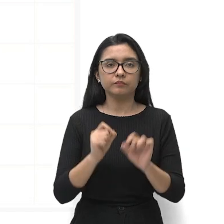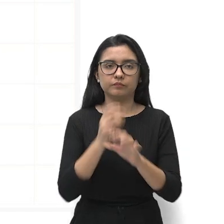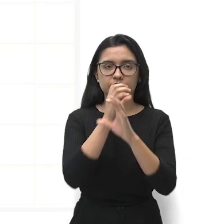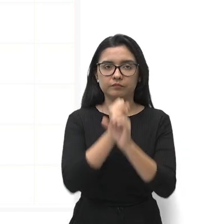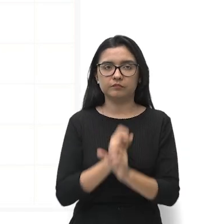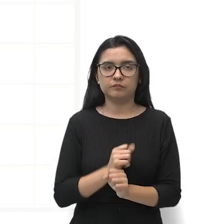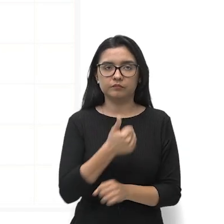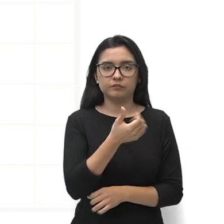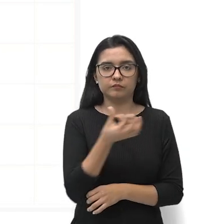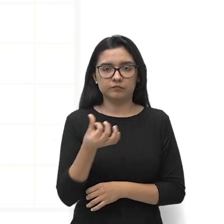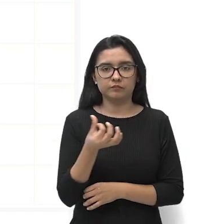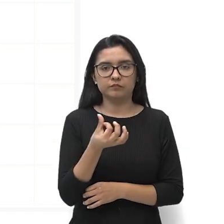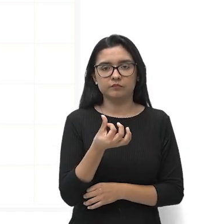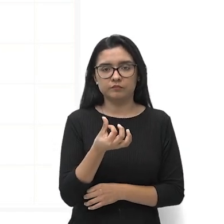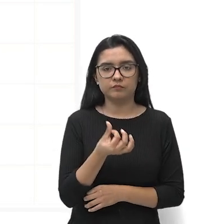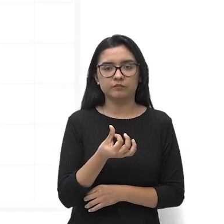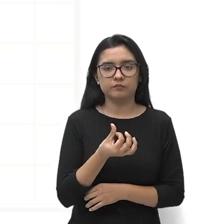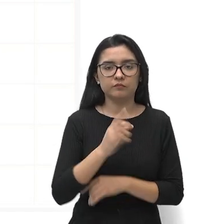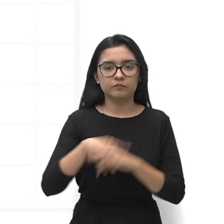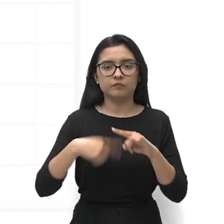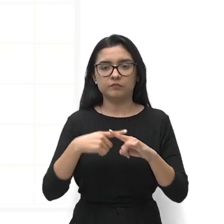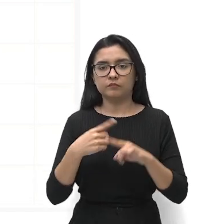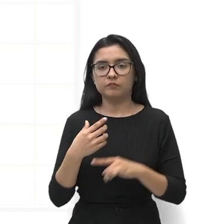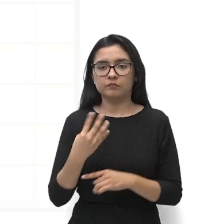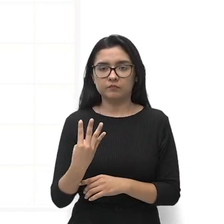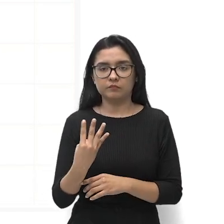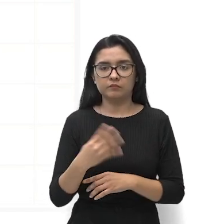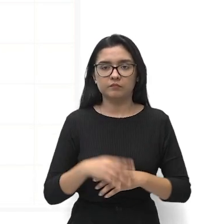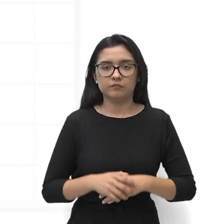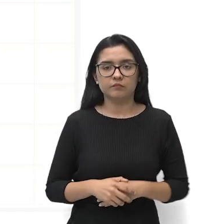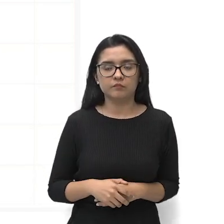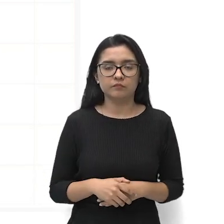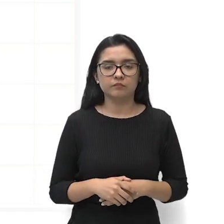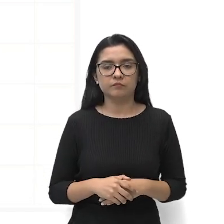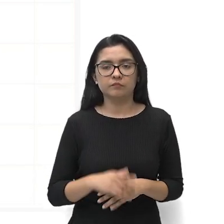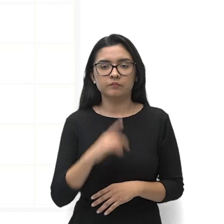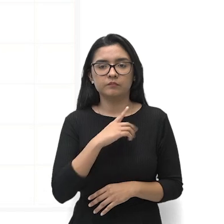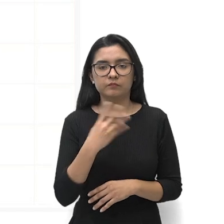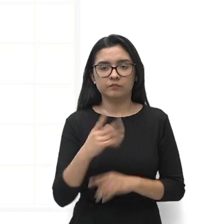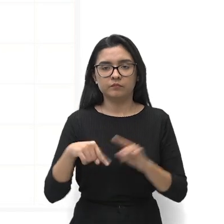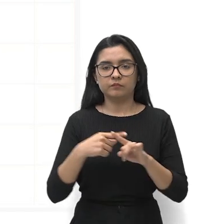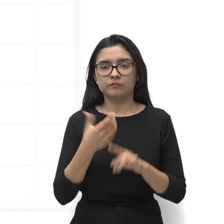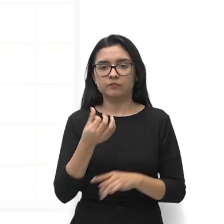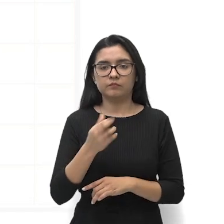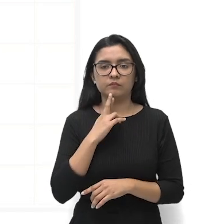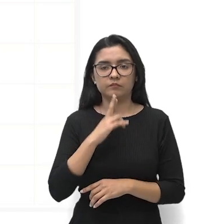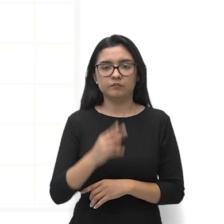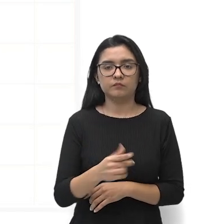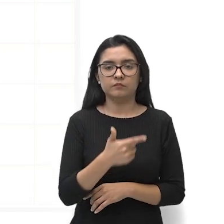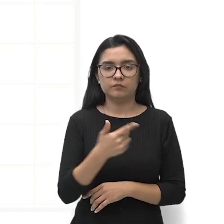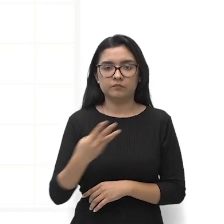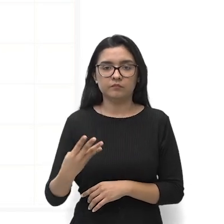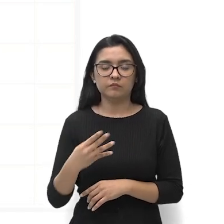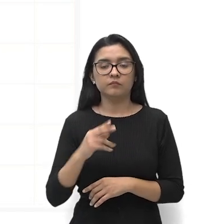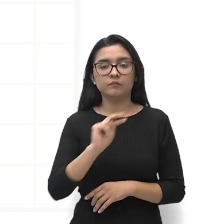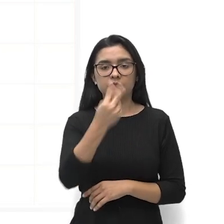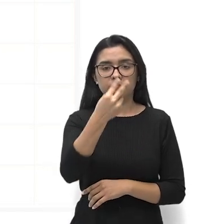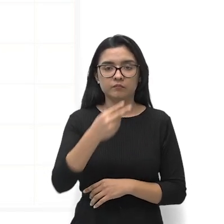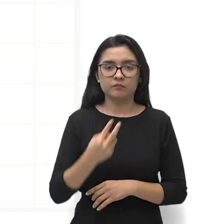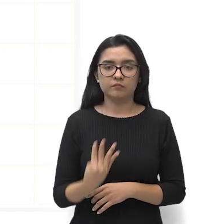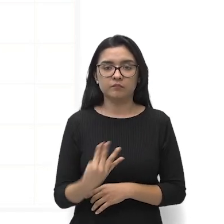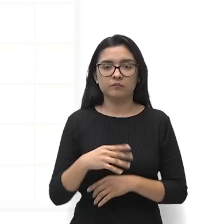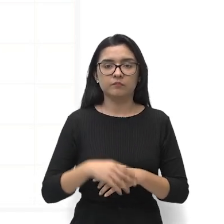ó. 16 que multiplica 4. Então, eu vou ter 4 vezes 6, 24, vão